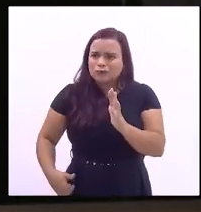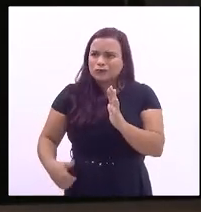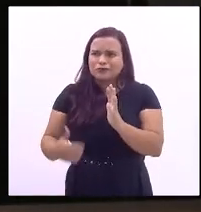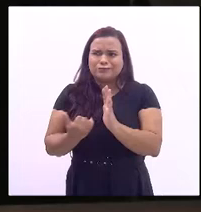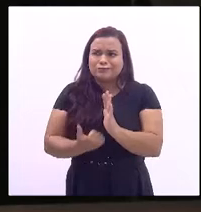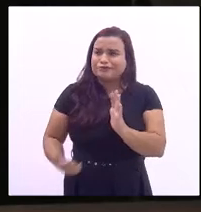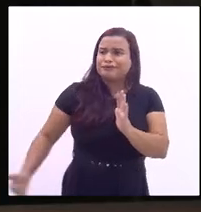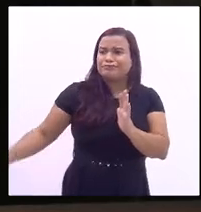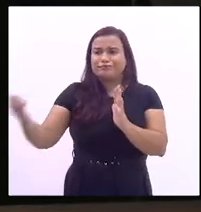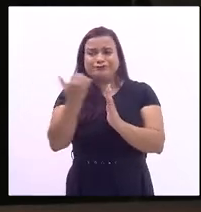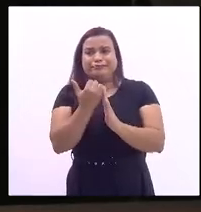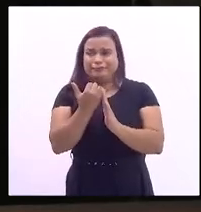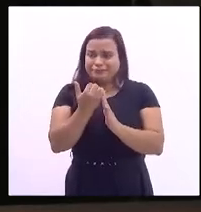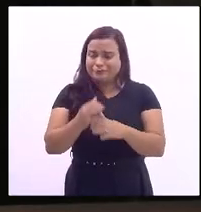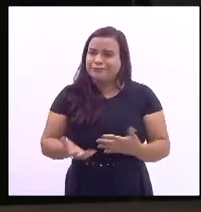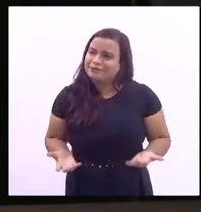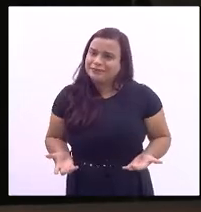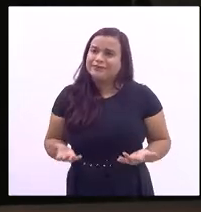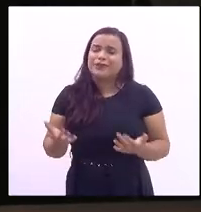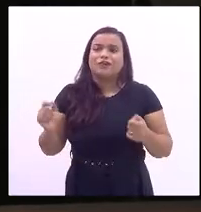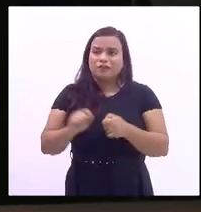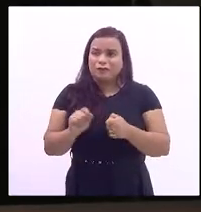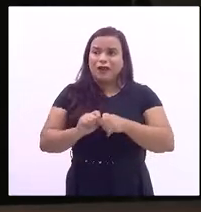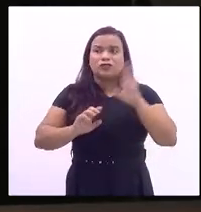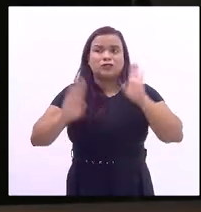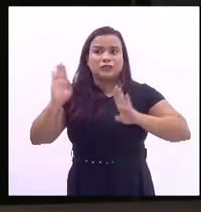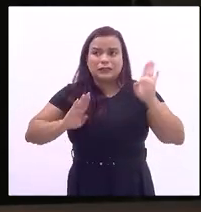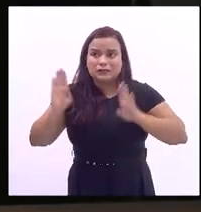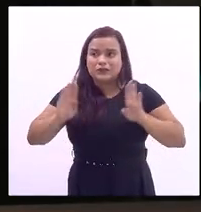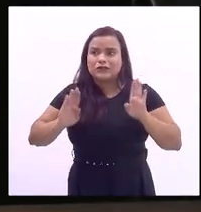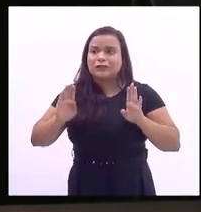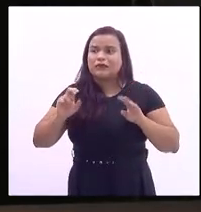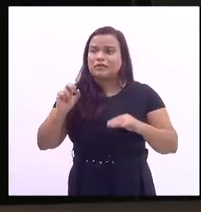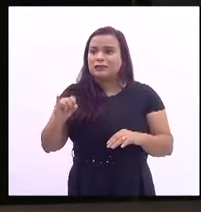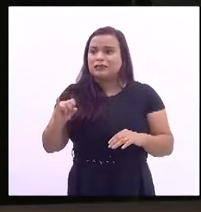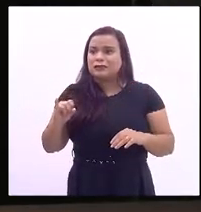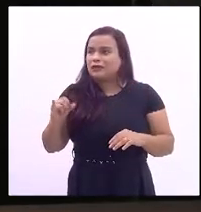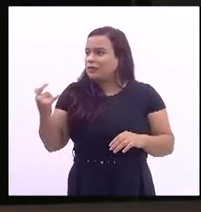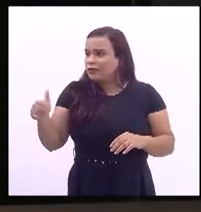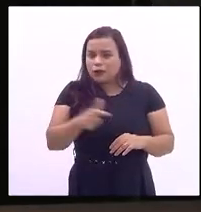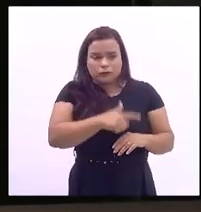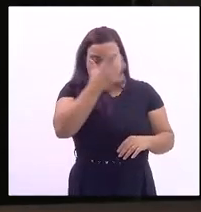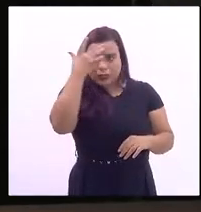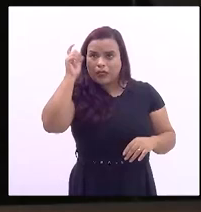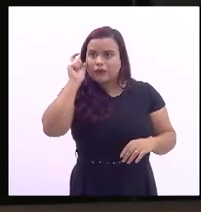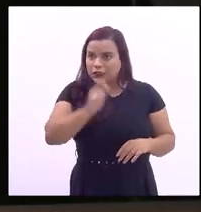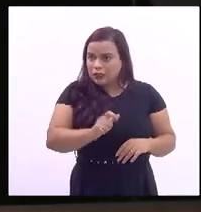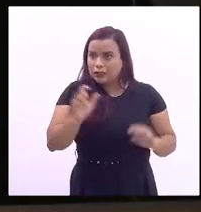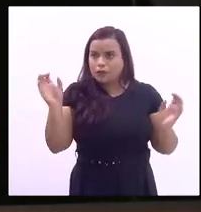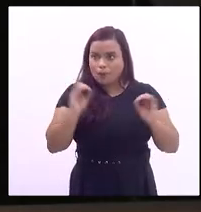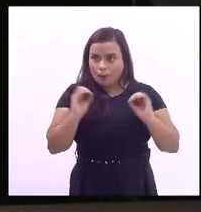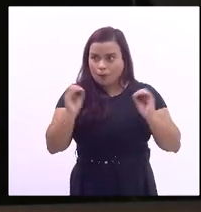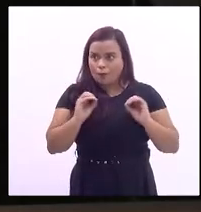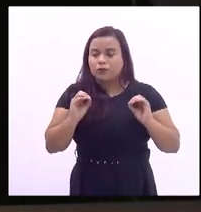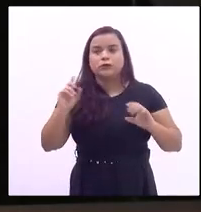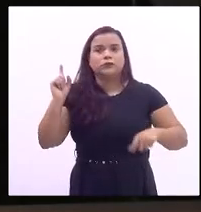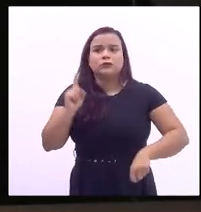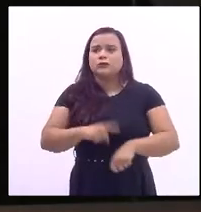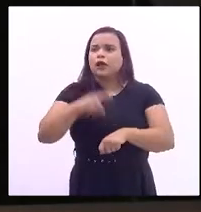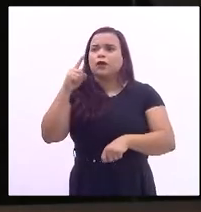exagerados Então se faz uma licitação se não se aparece interessado na aquisição